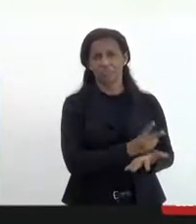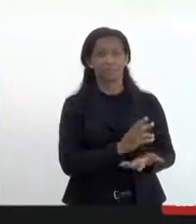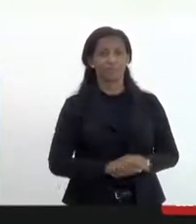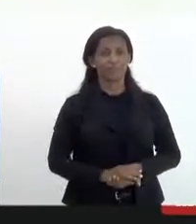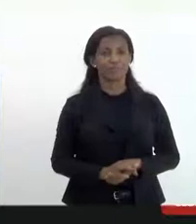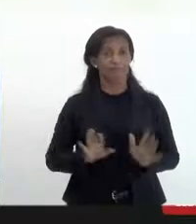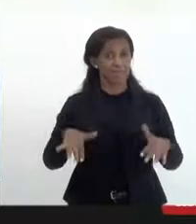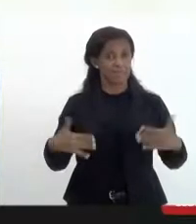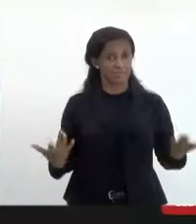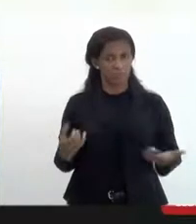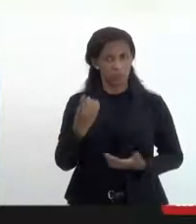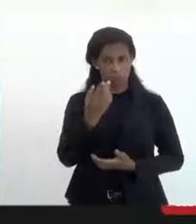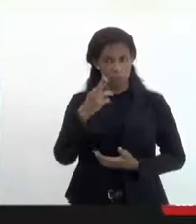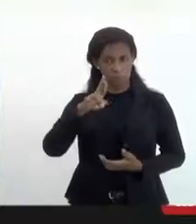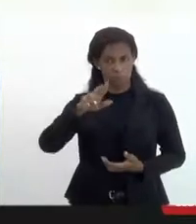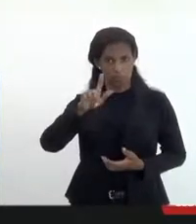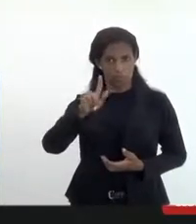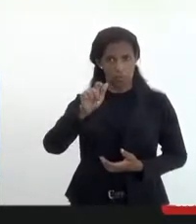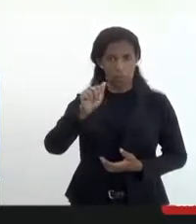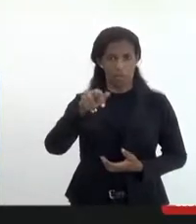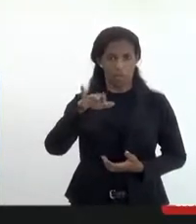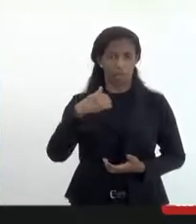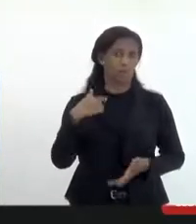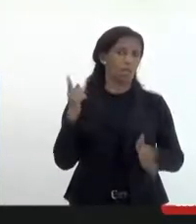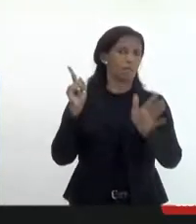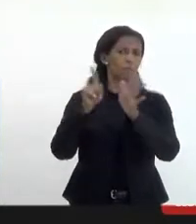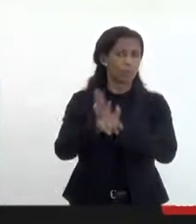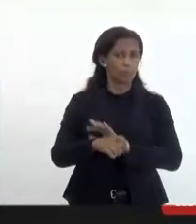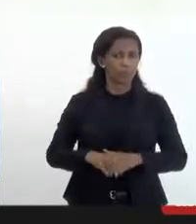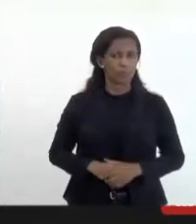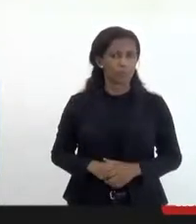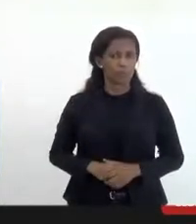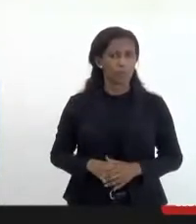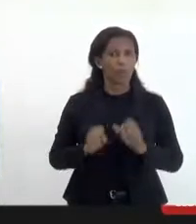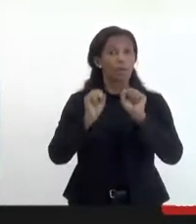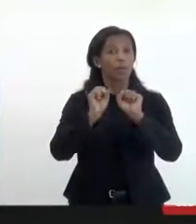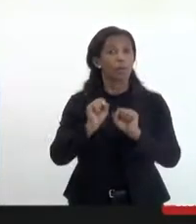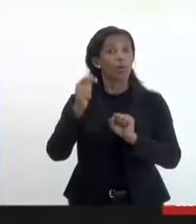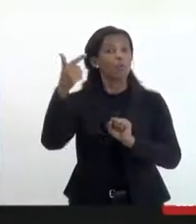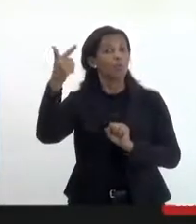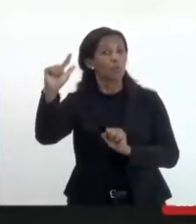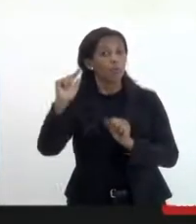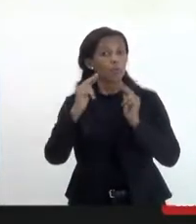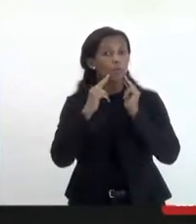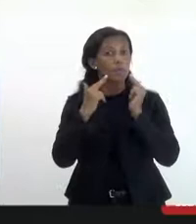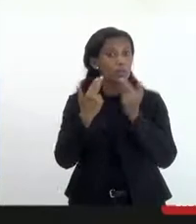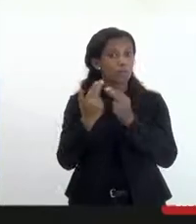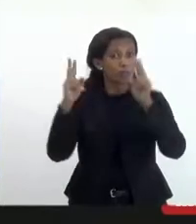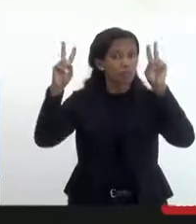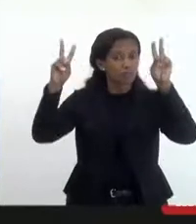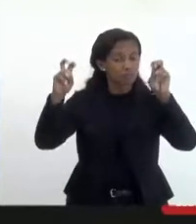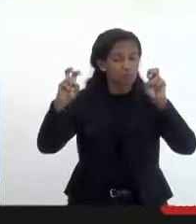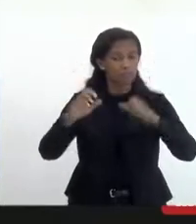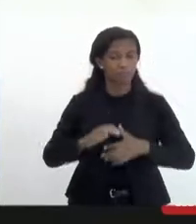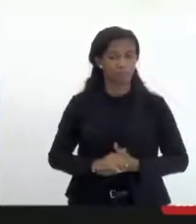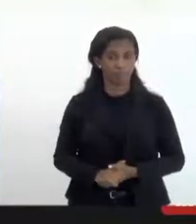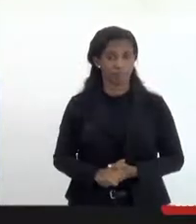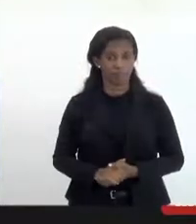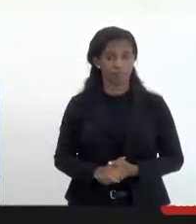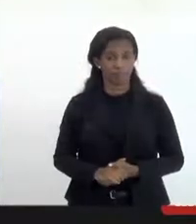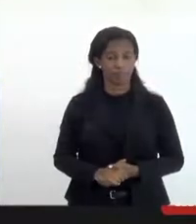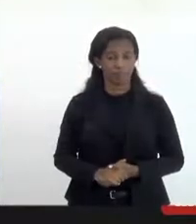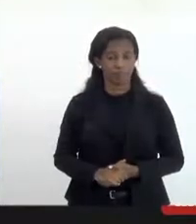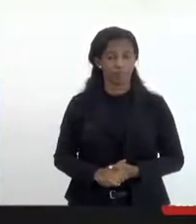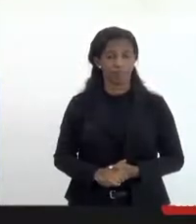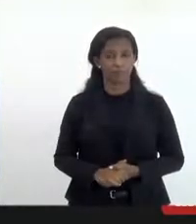Então, doutor Gadeira, eu pergunto ao senhor, vale a pena uma outra reunião sobre esse tema, com essa disposição que eu estou aqui